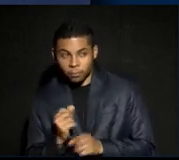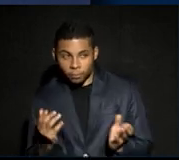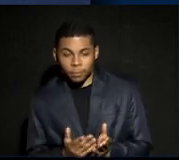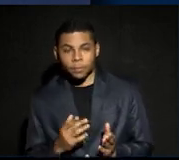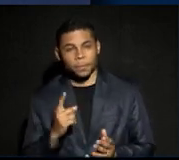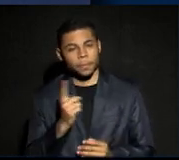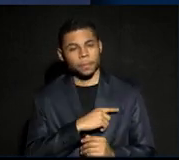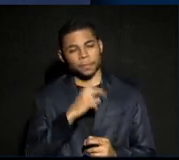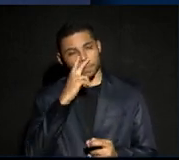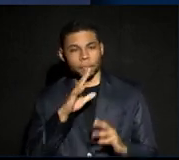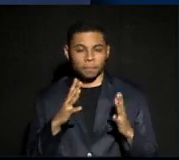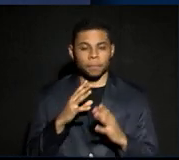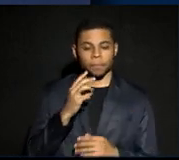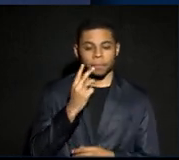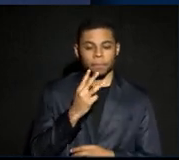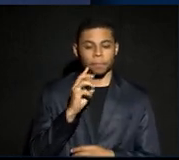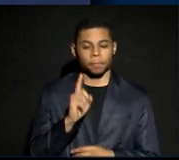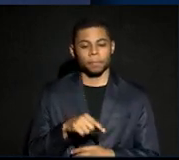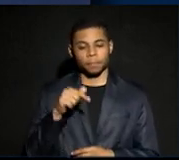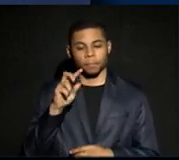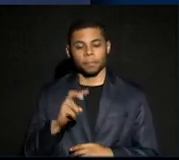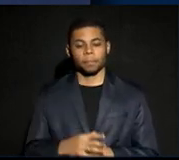tem hoje, a gente chegaria a um nível